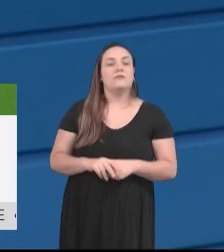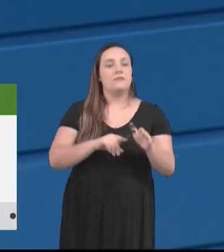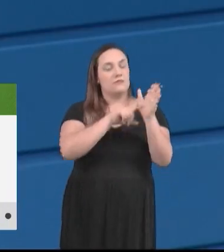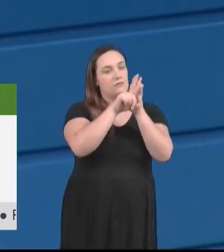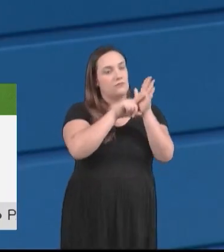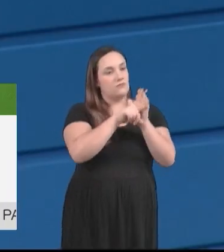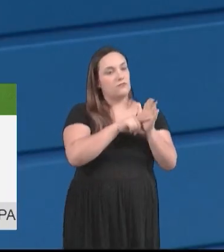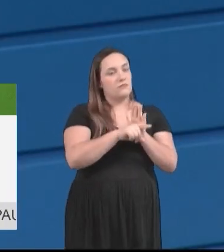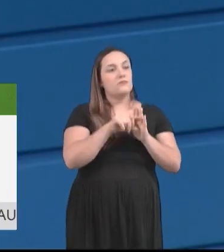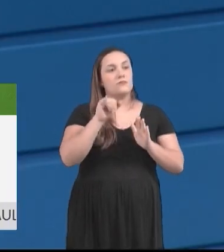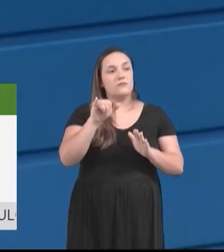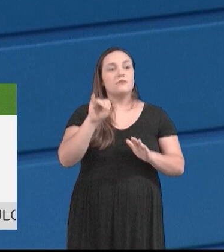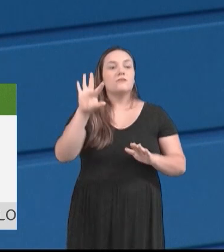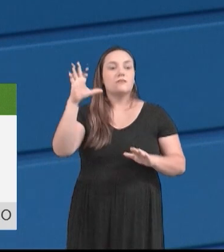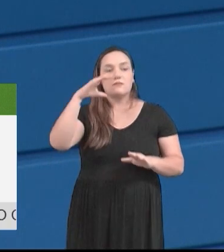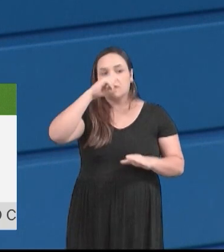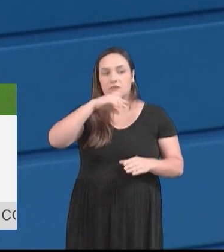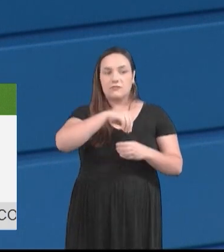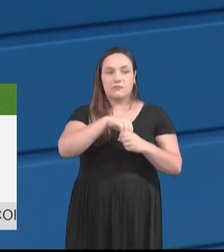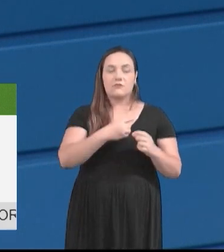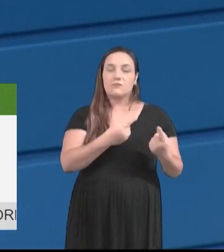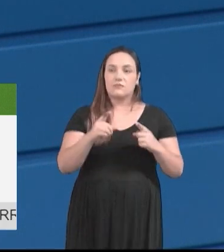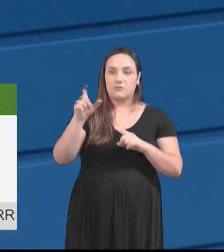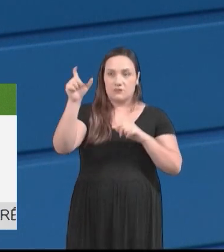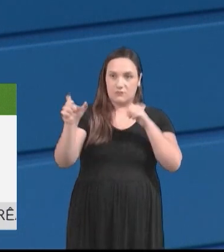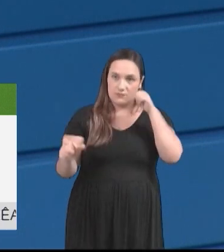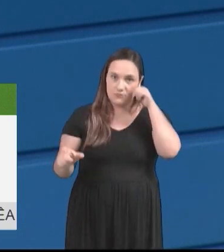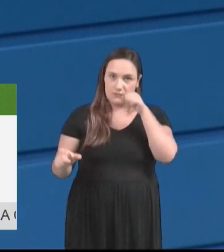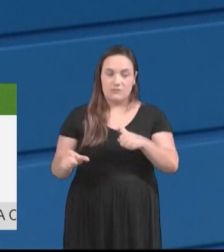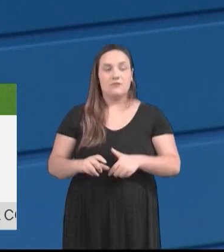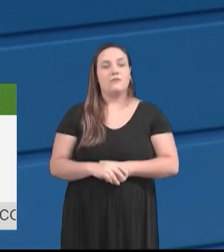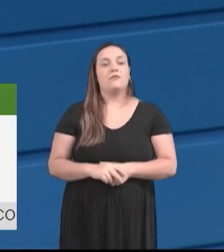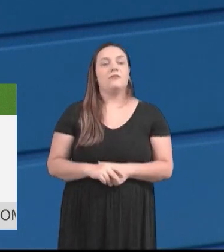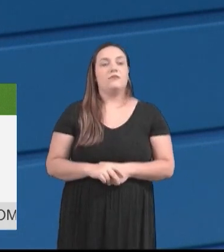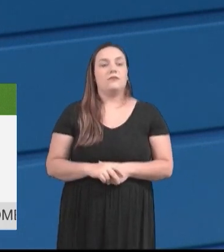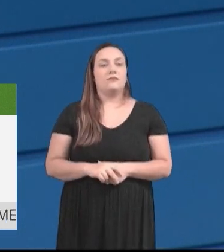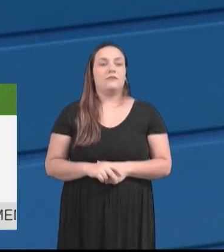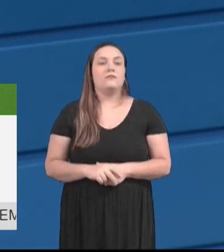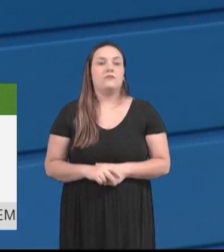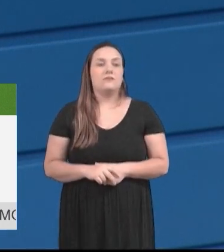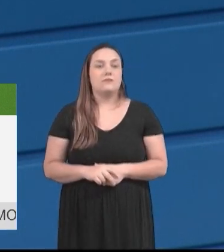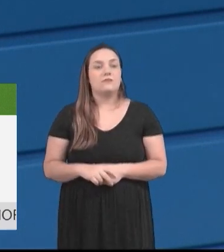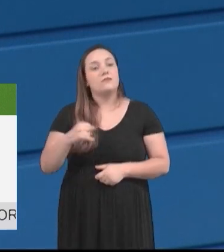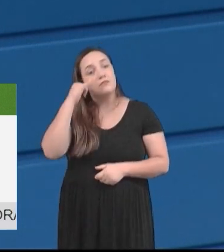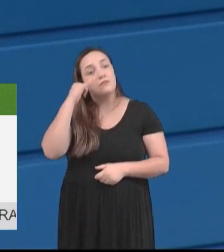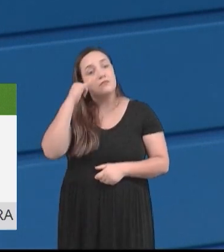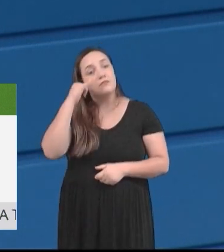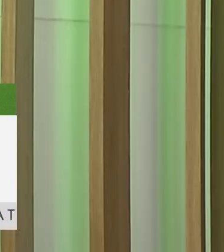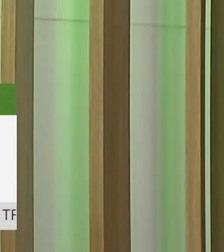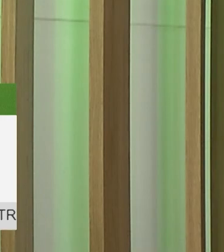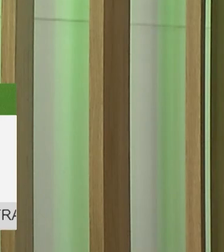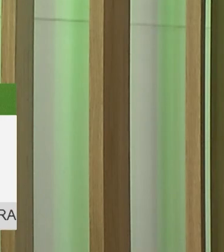inquéritos envolvendo violência doméstica, sempre com o intuito de evitar que tragédias aconteçam em relação às nossas